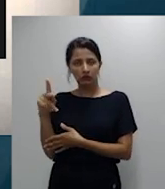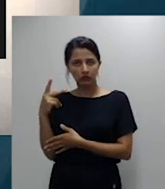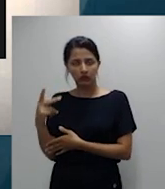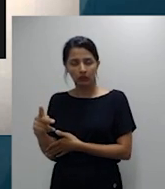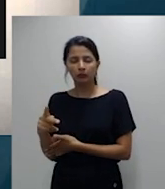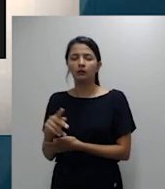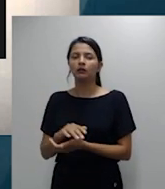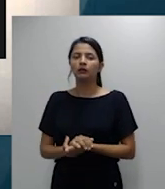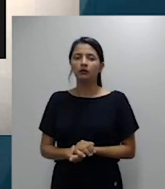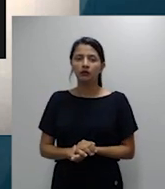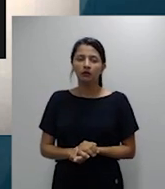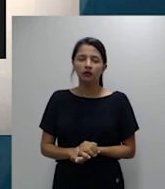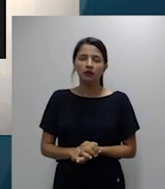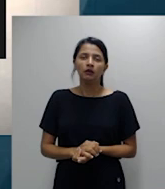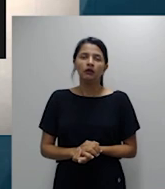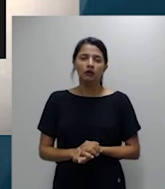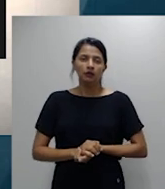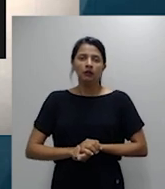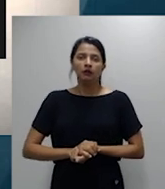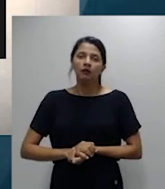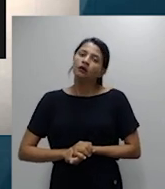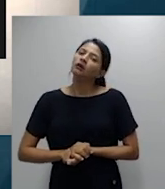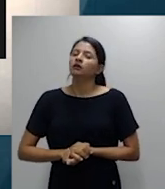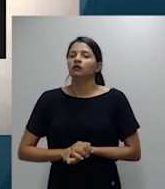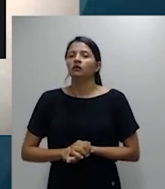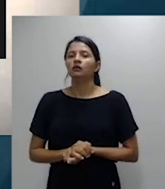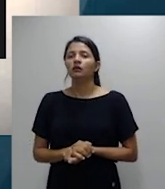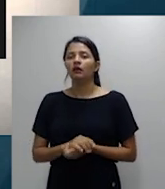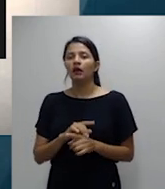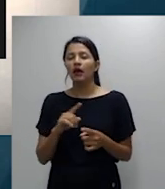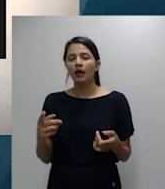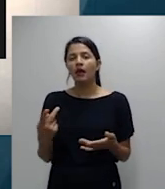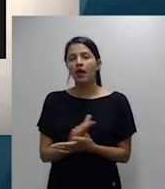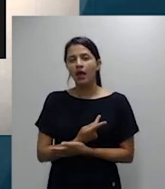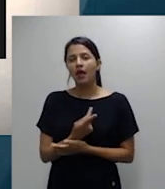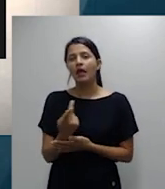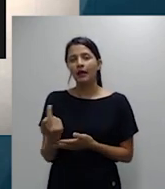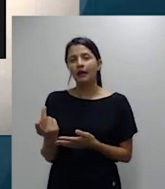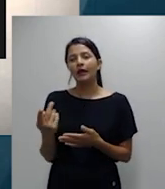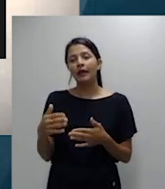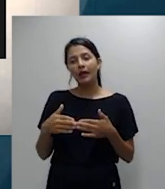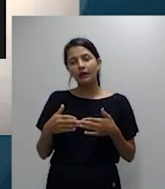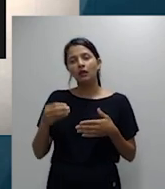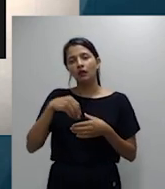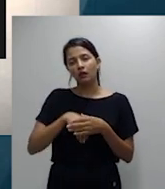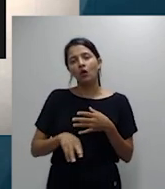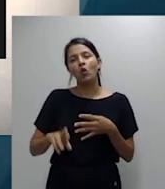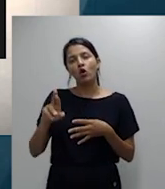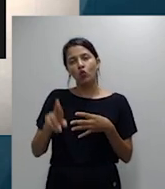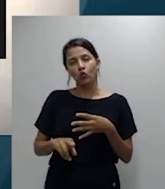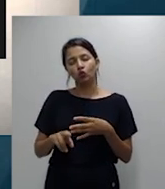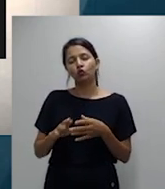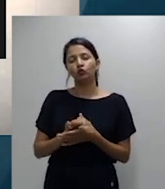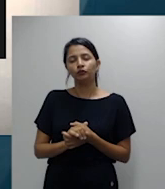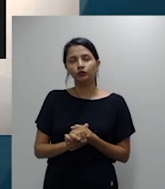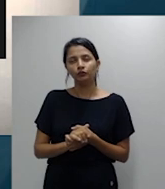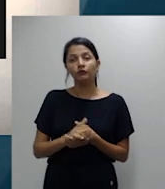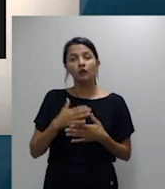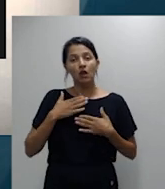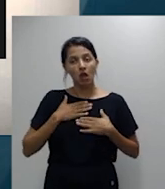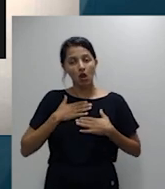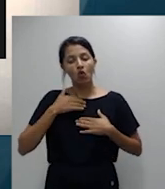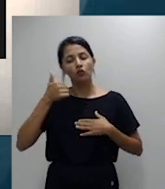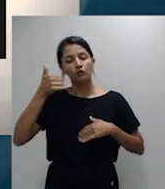aqui que morrem a insurgência recursal e no exame que